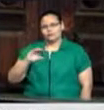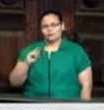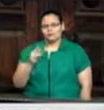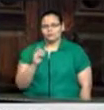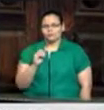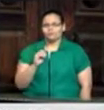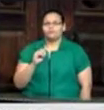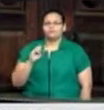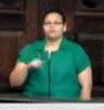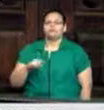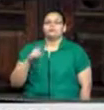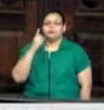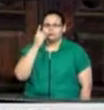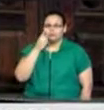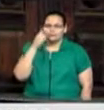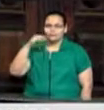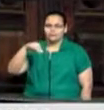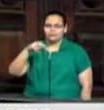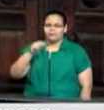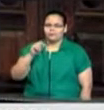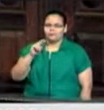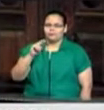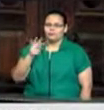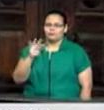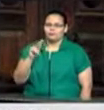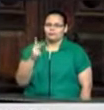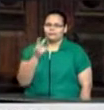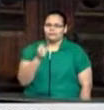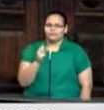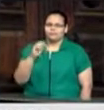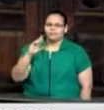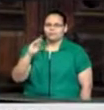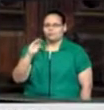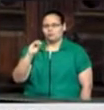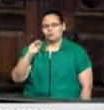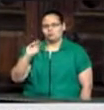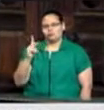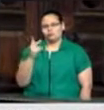Rocha, nobres colegas e os que nos acompanham pela